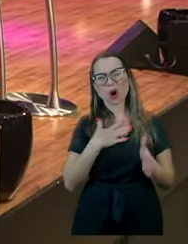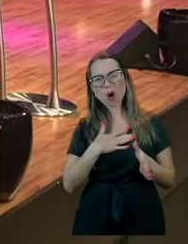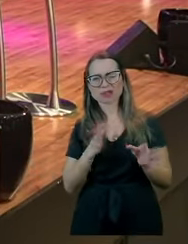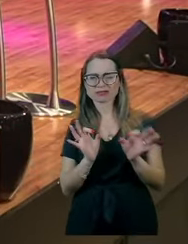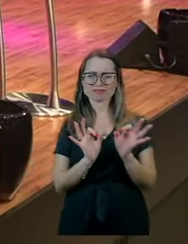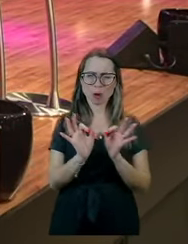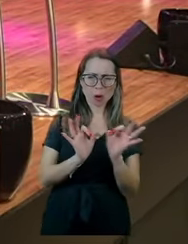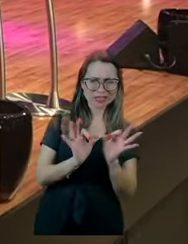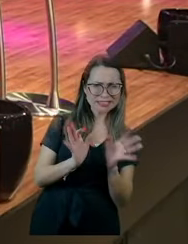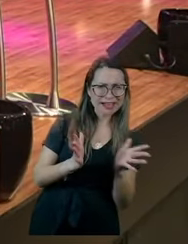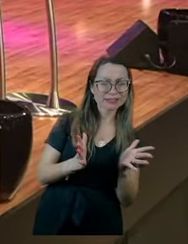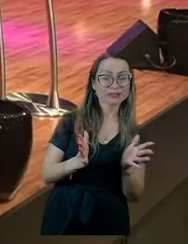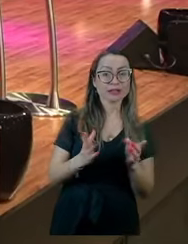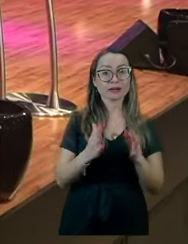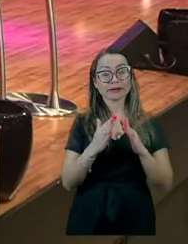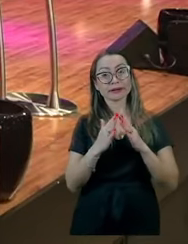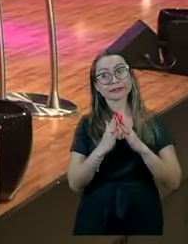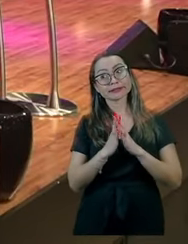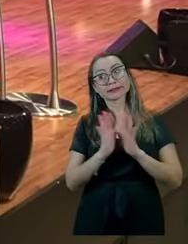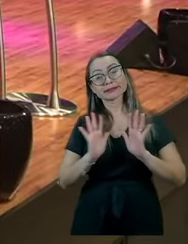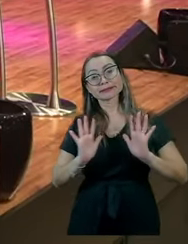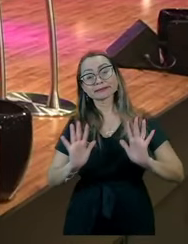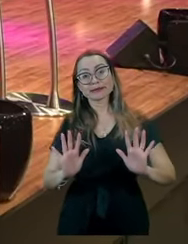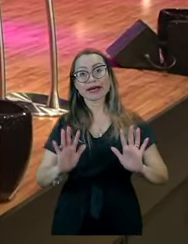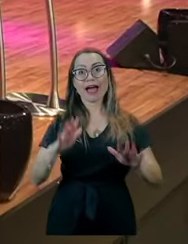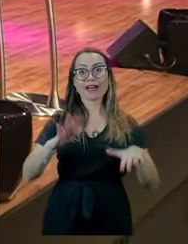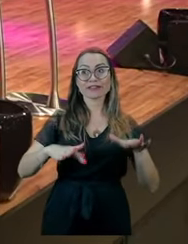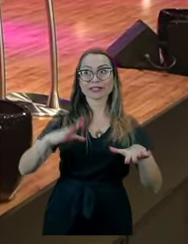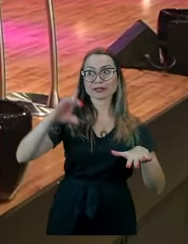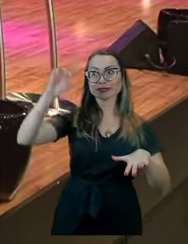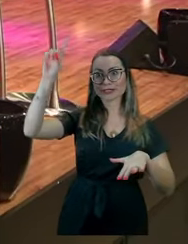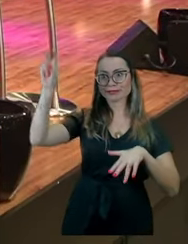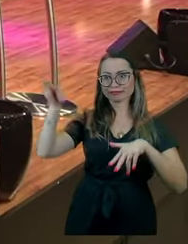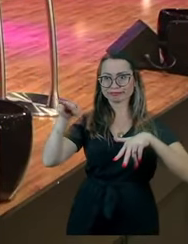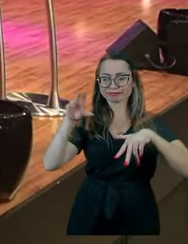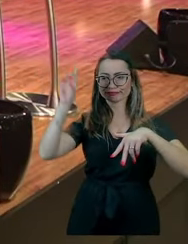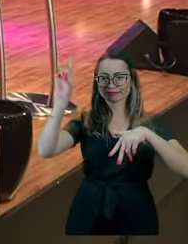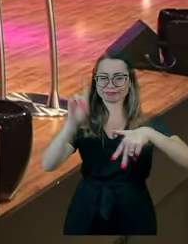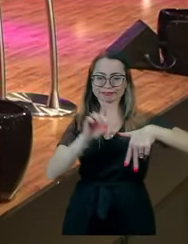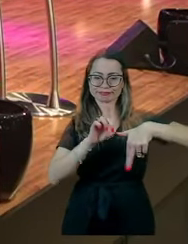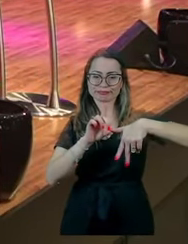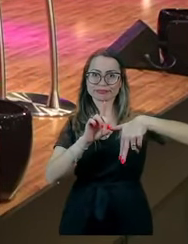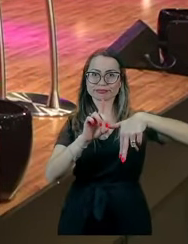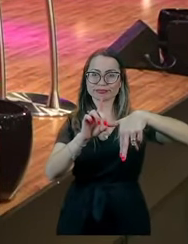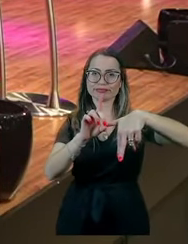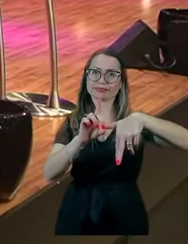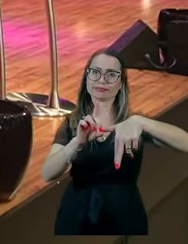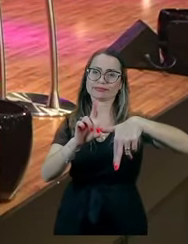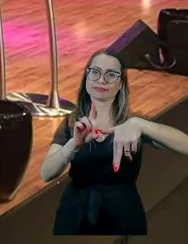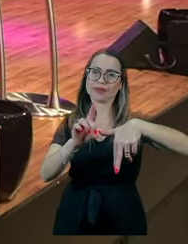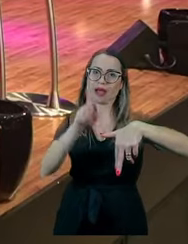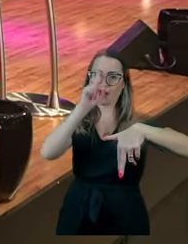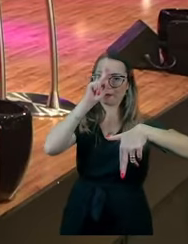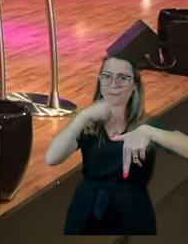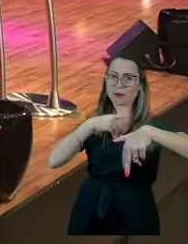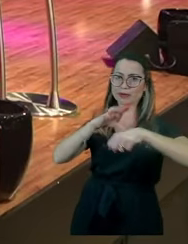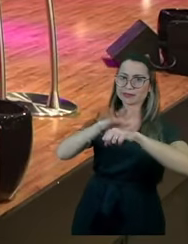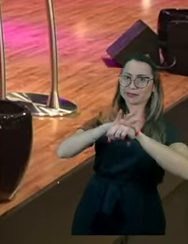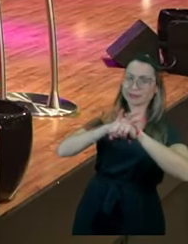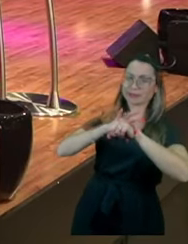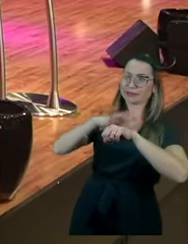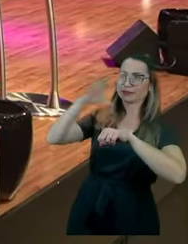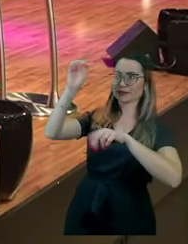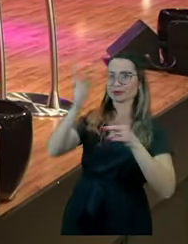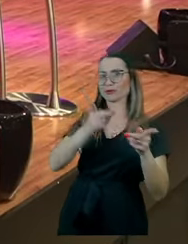segurança, mas muitas vezes quando você vai caminhar com o Senhor, Ele vai tirar as seguranças terrenas que você tem e Ele vai te